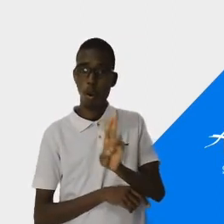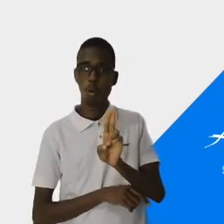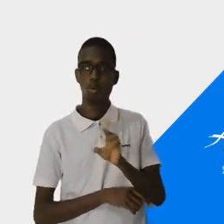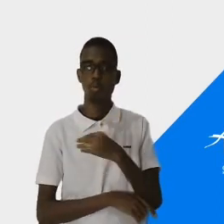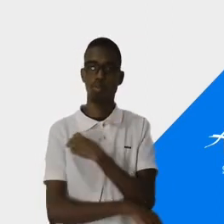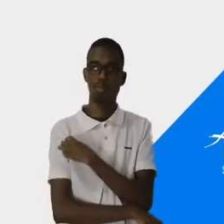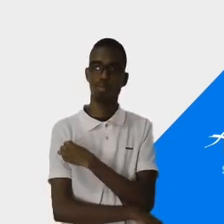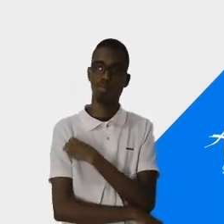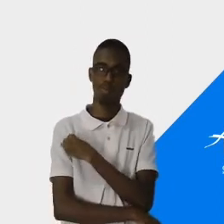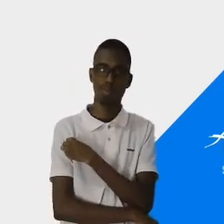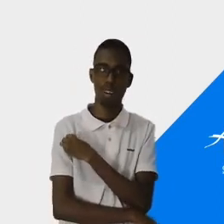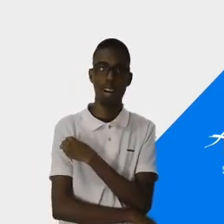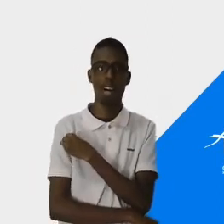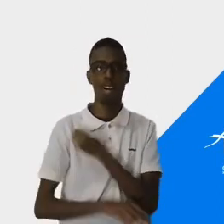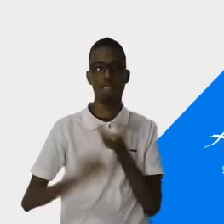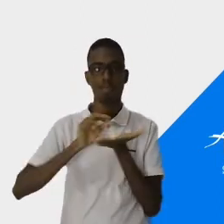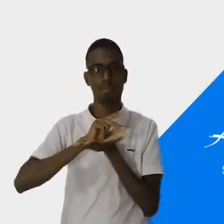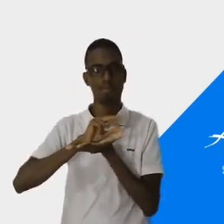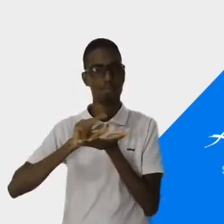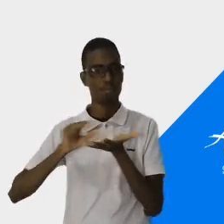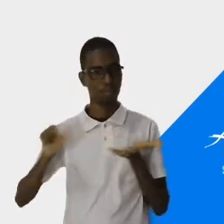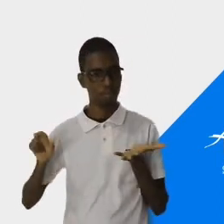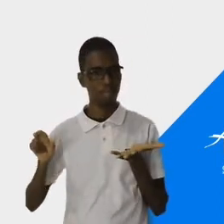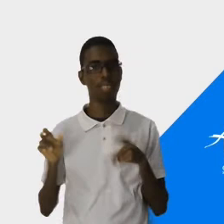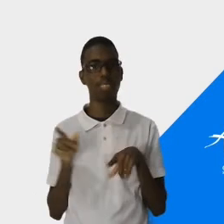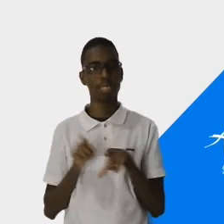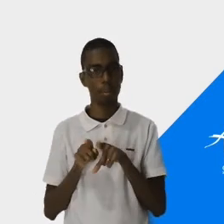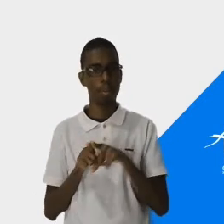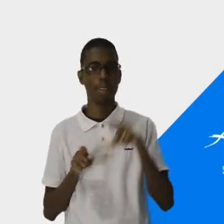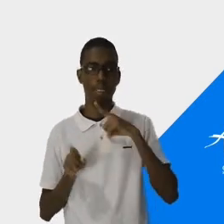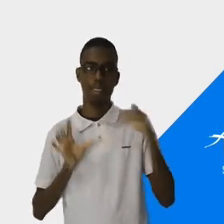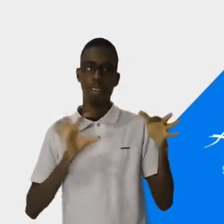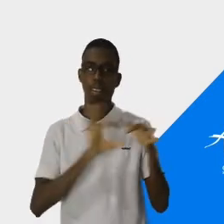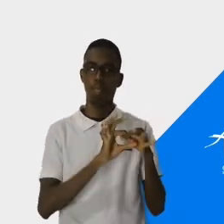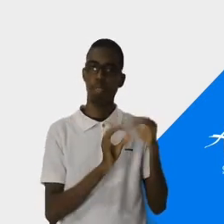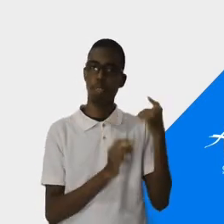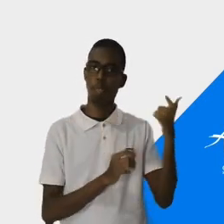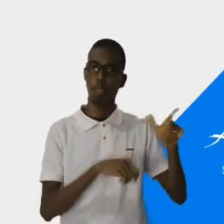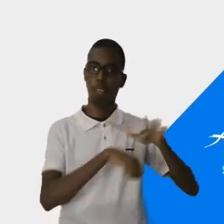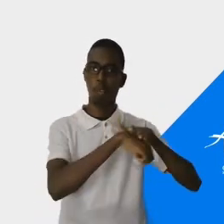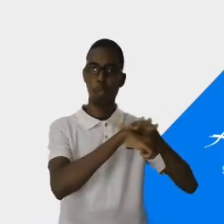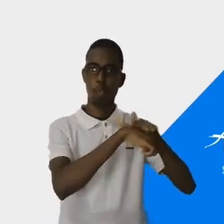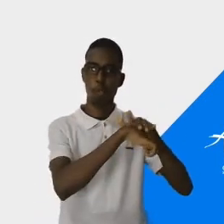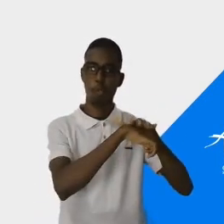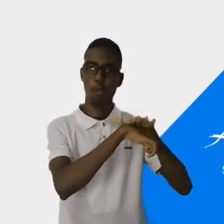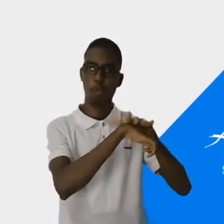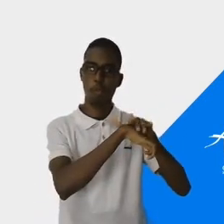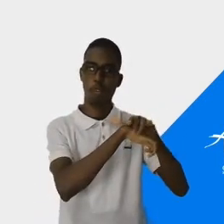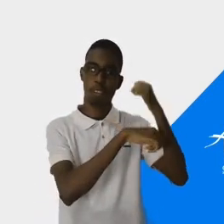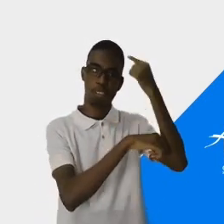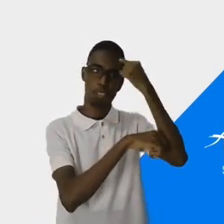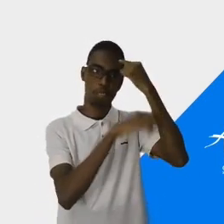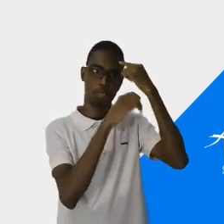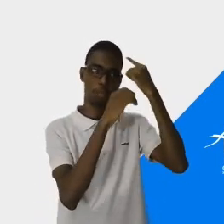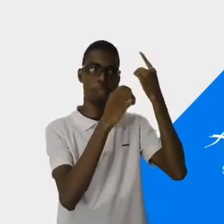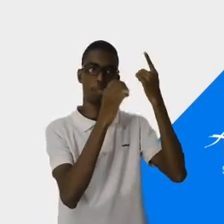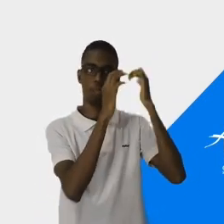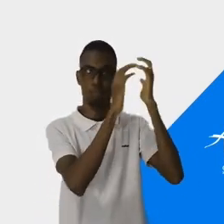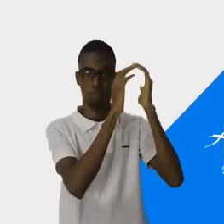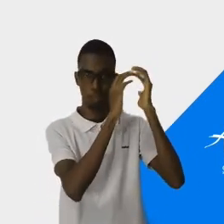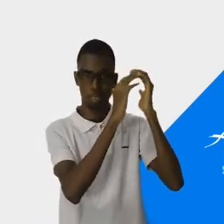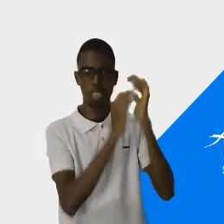aqui são muito atrelados com outras doenças neurológicas, por exemplo,